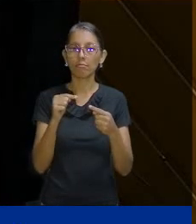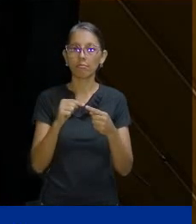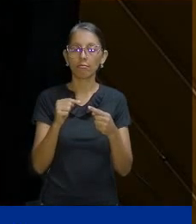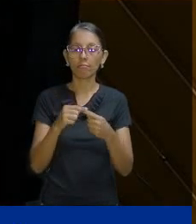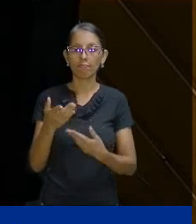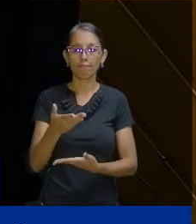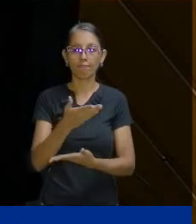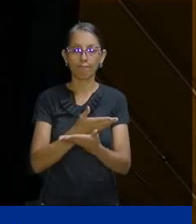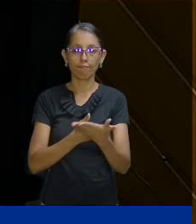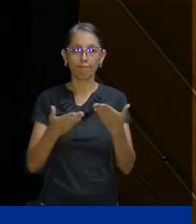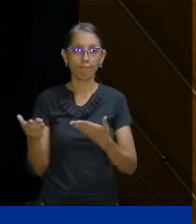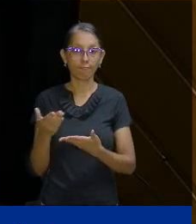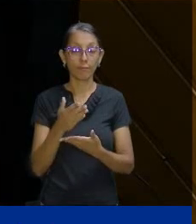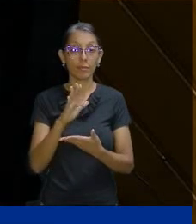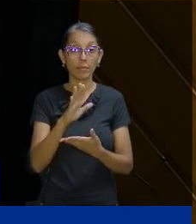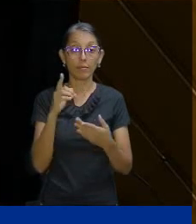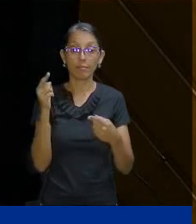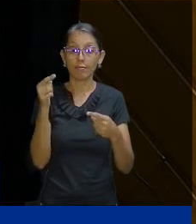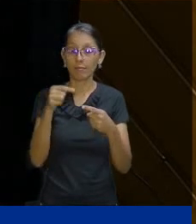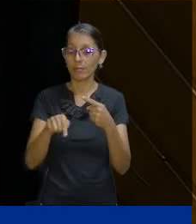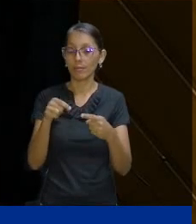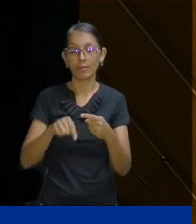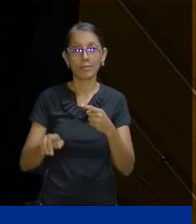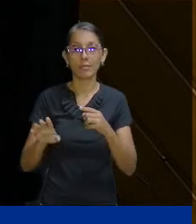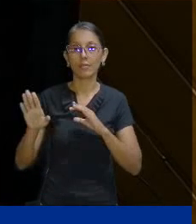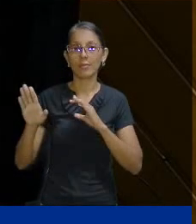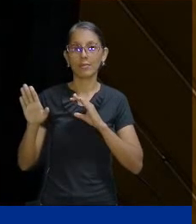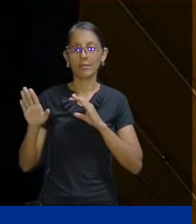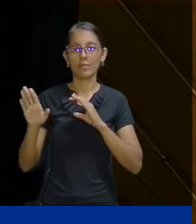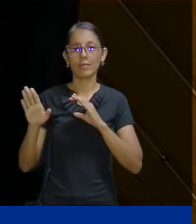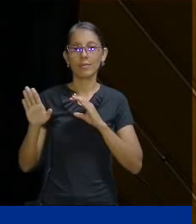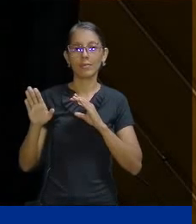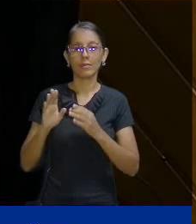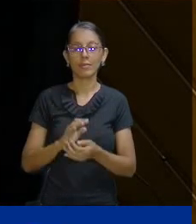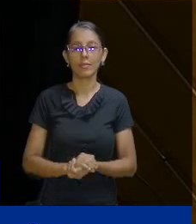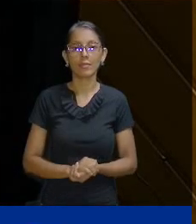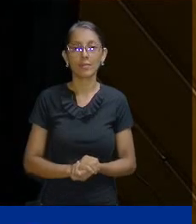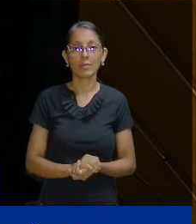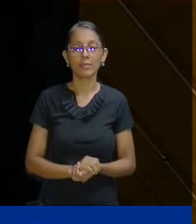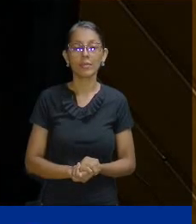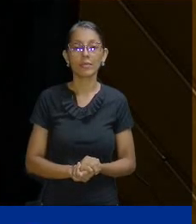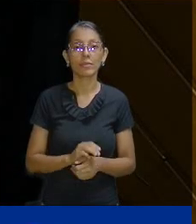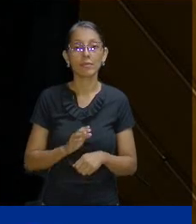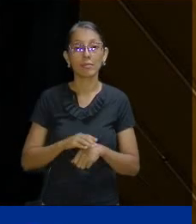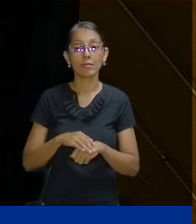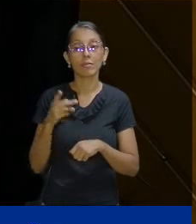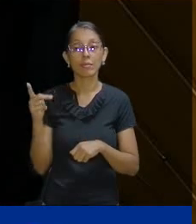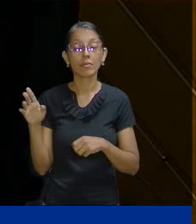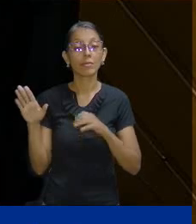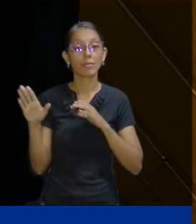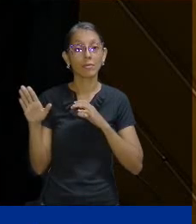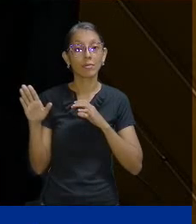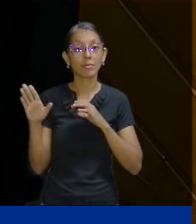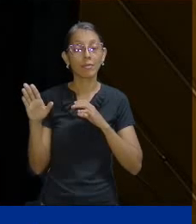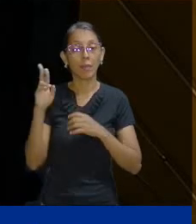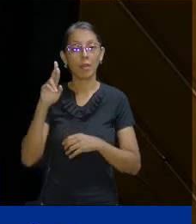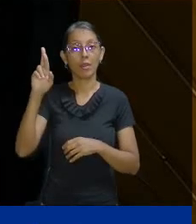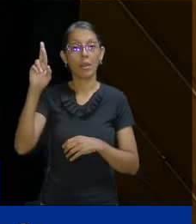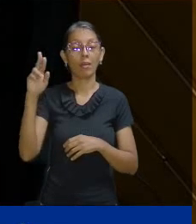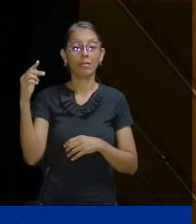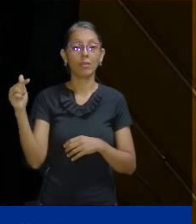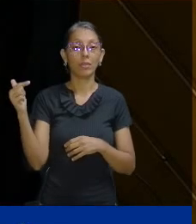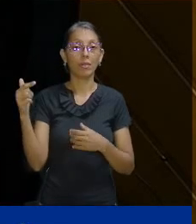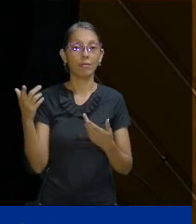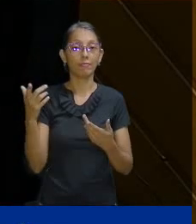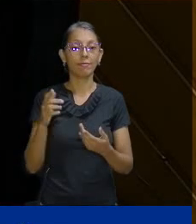envolve o candidato, sendo insuficiente para imputar-lhe responsabilidade. A presunção de inocência, que exige elementos